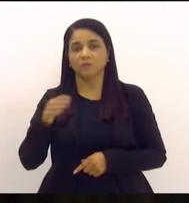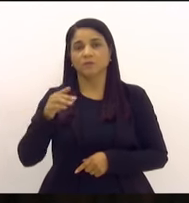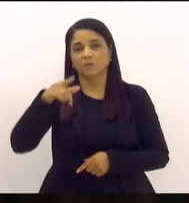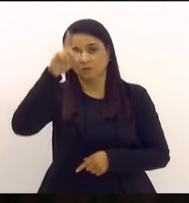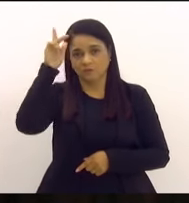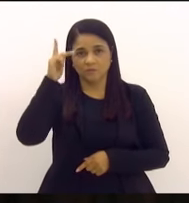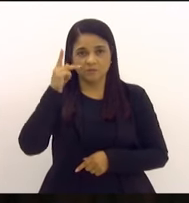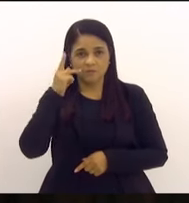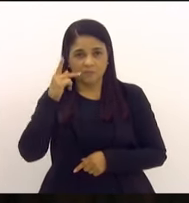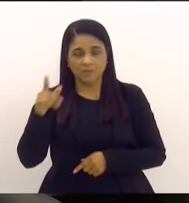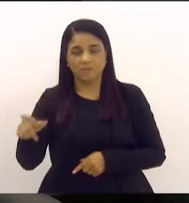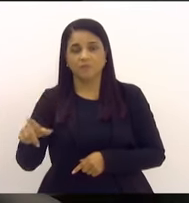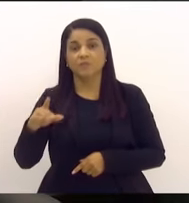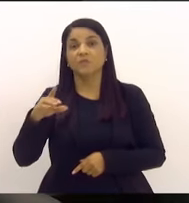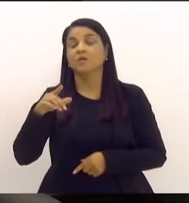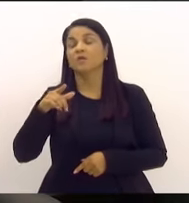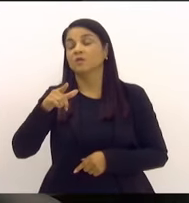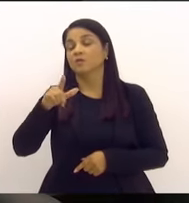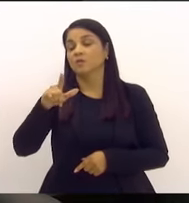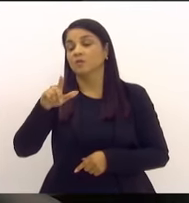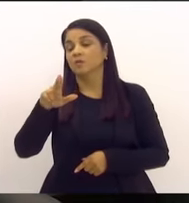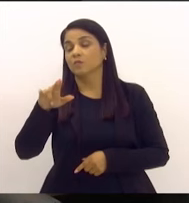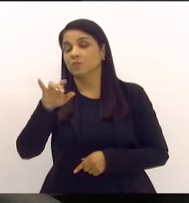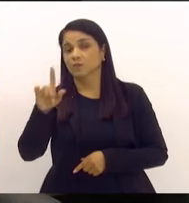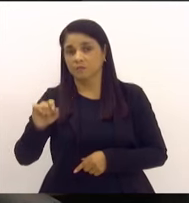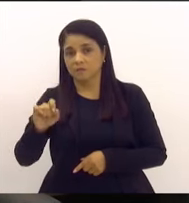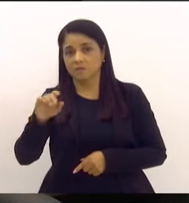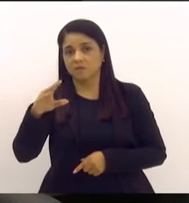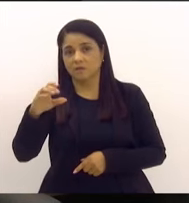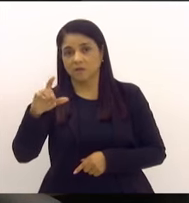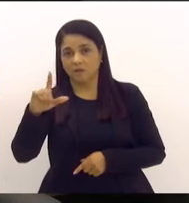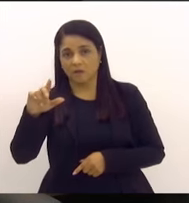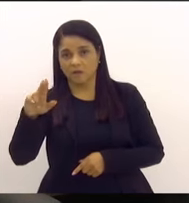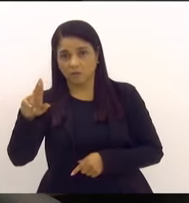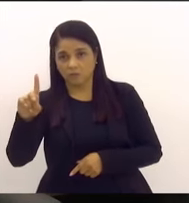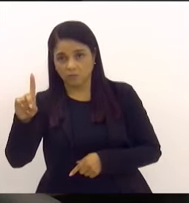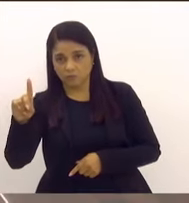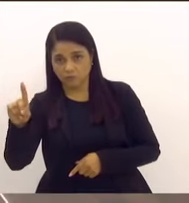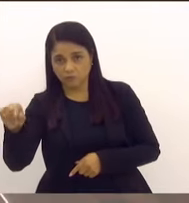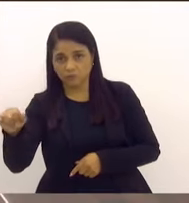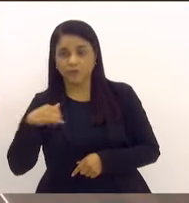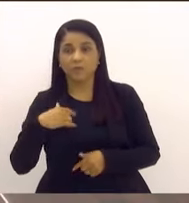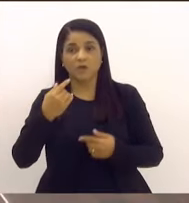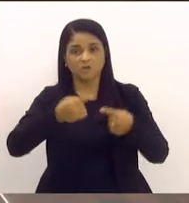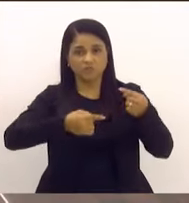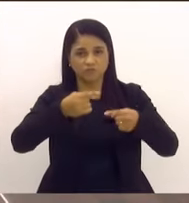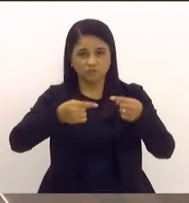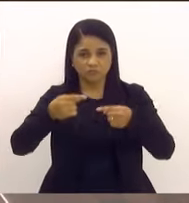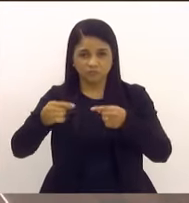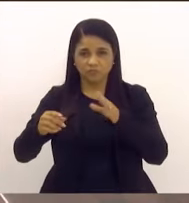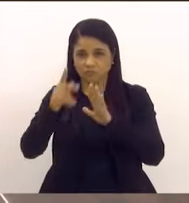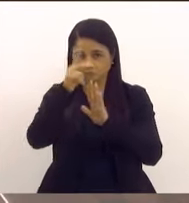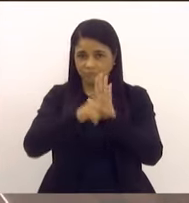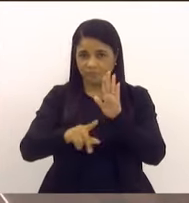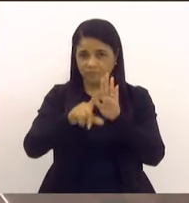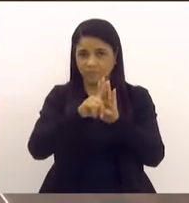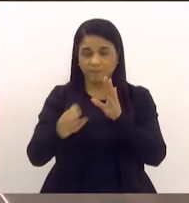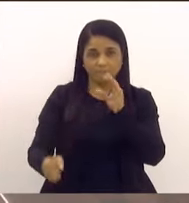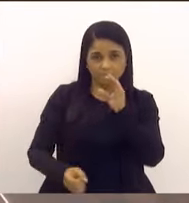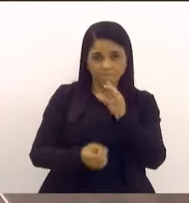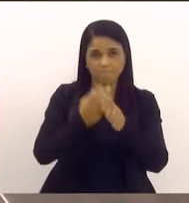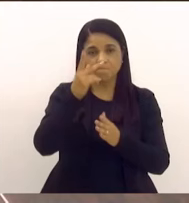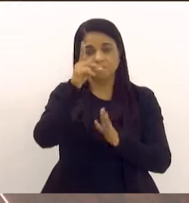Ricardo. Senhor presidente, Tiaju, por quero favor. Discutir rapidamente esse projeto de autoria do nobre